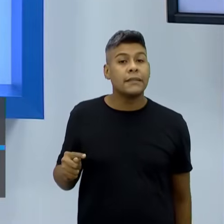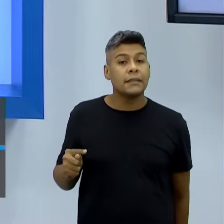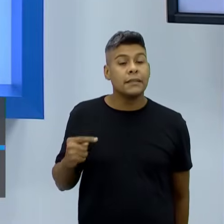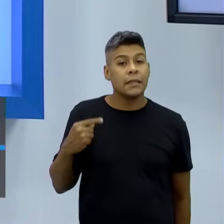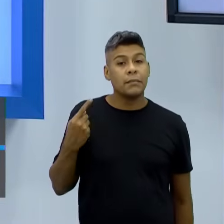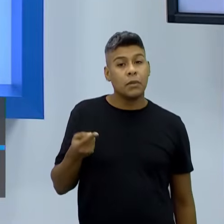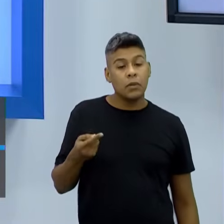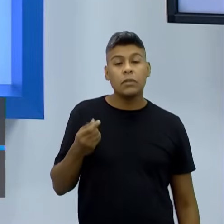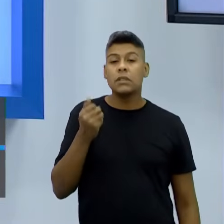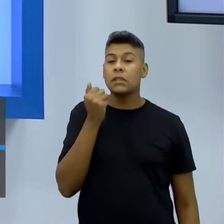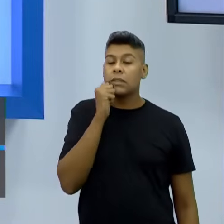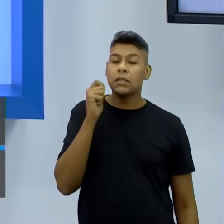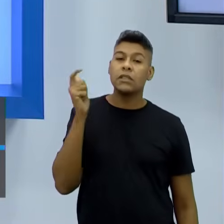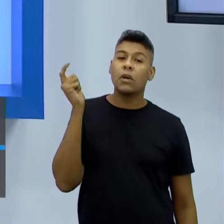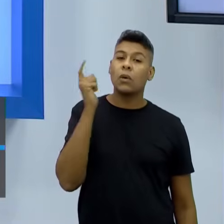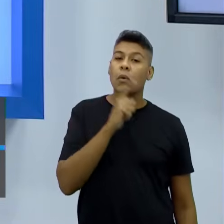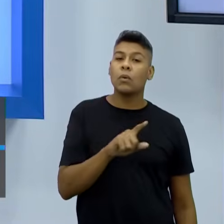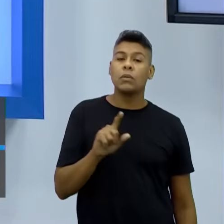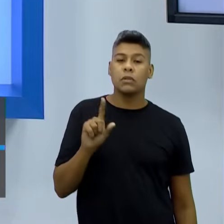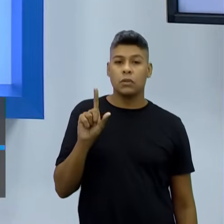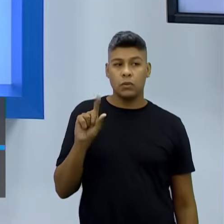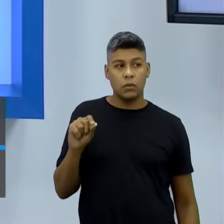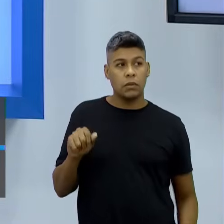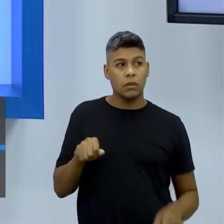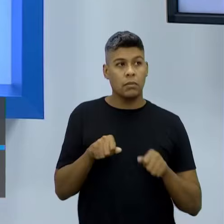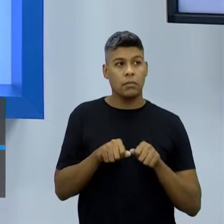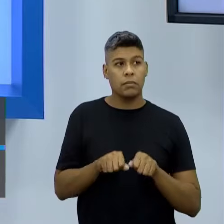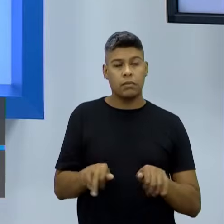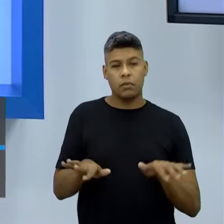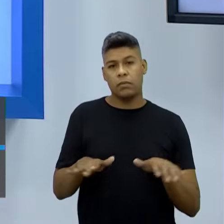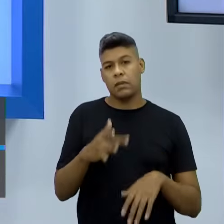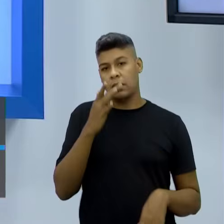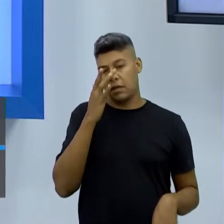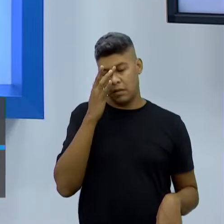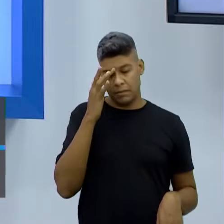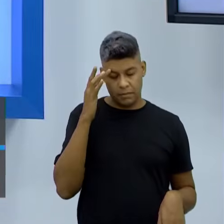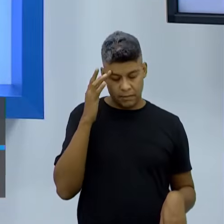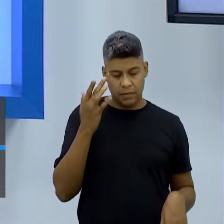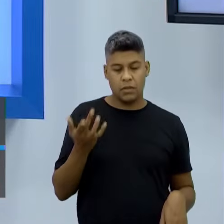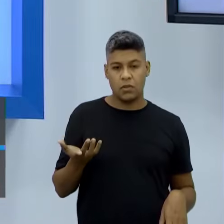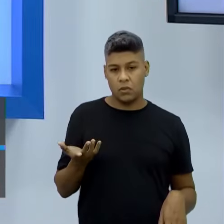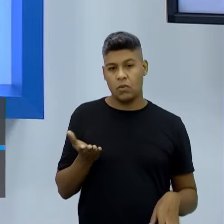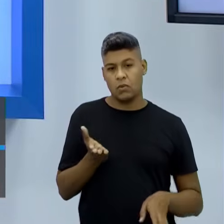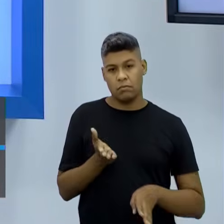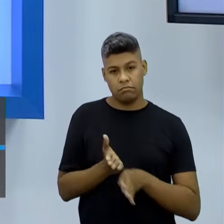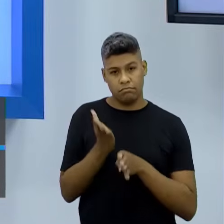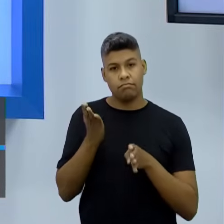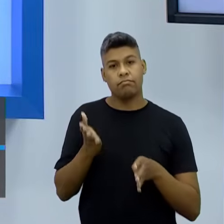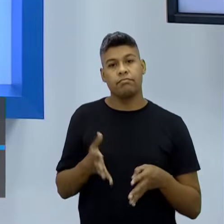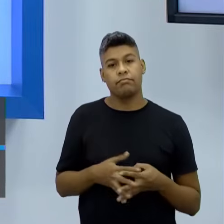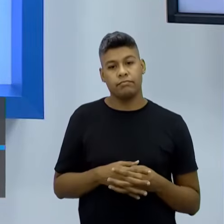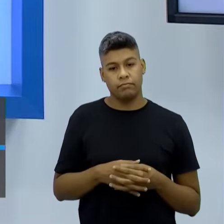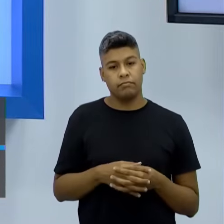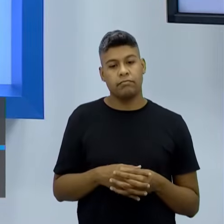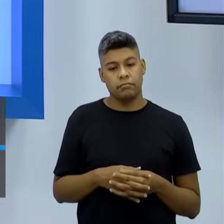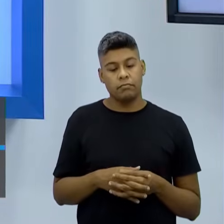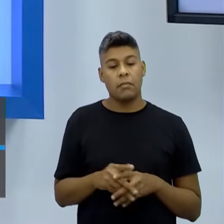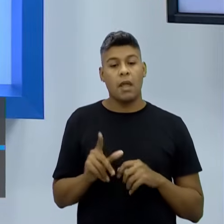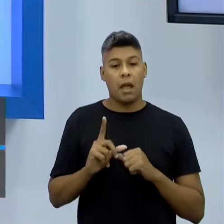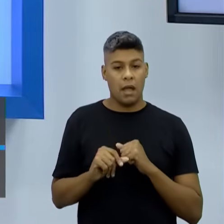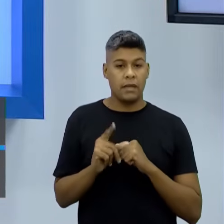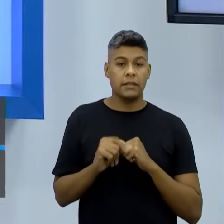esses cientistas consigam então publicar os seus achados, consigam aí publicar os seus resultados em